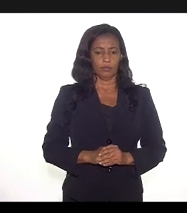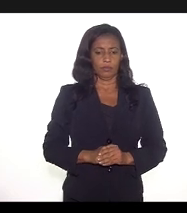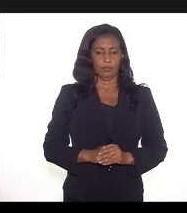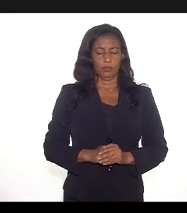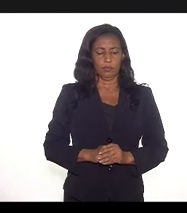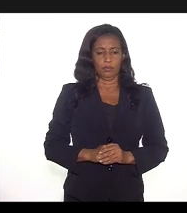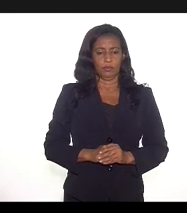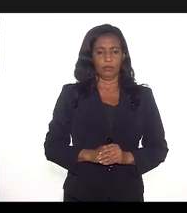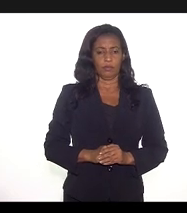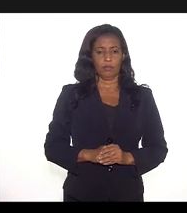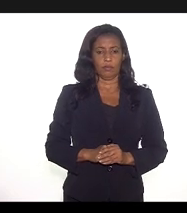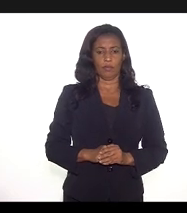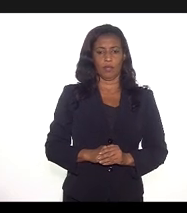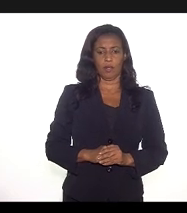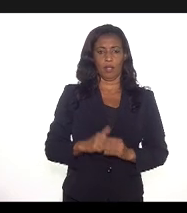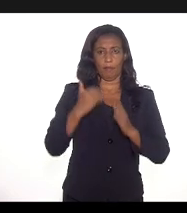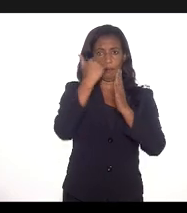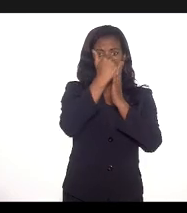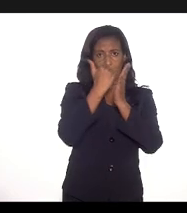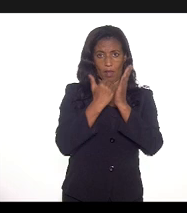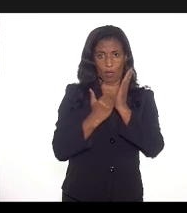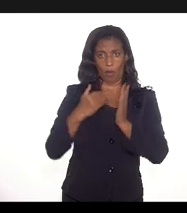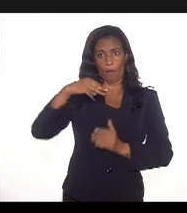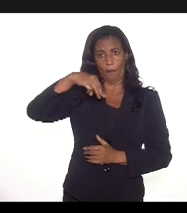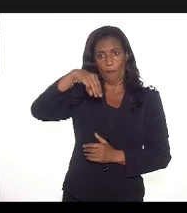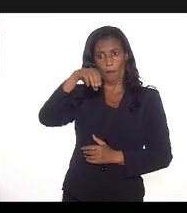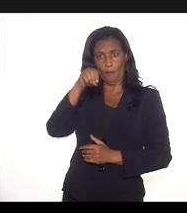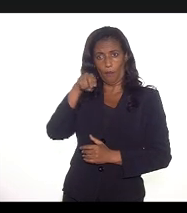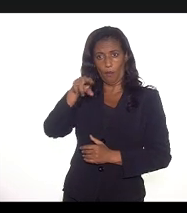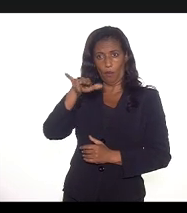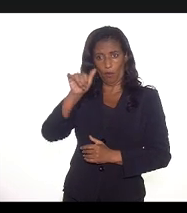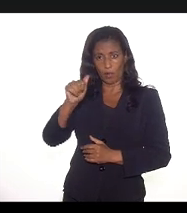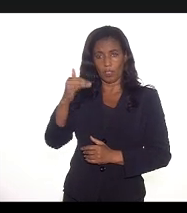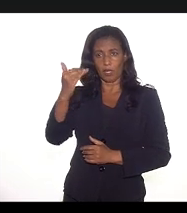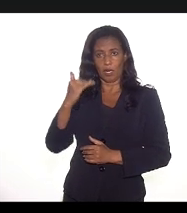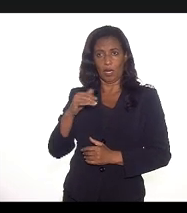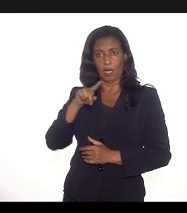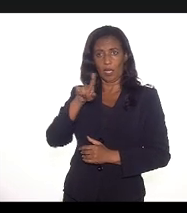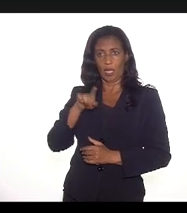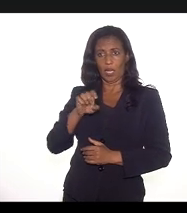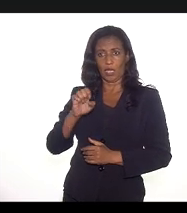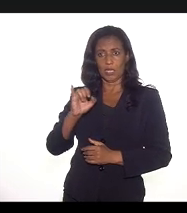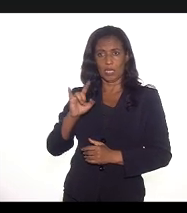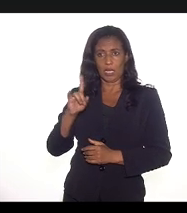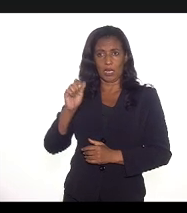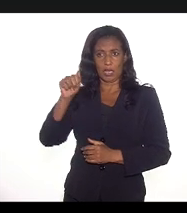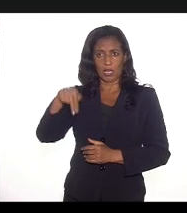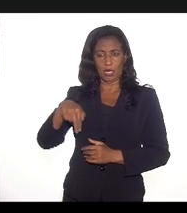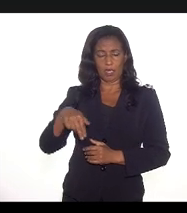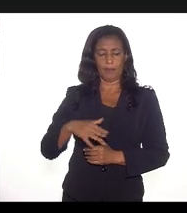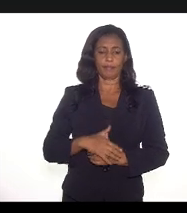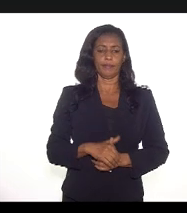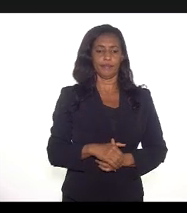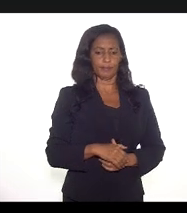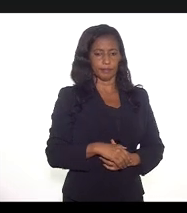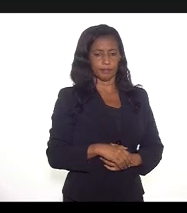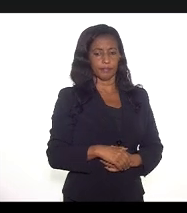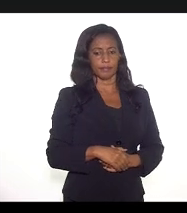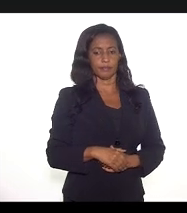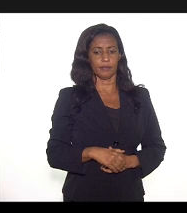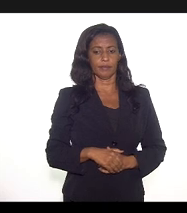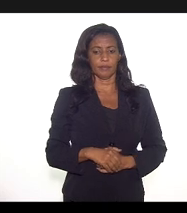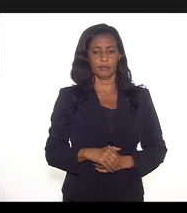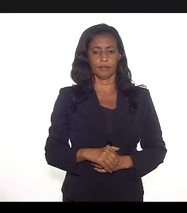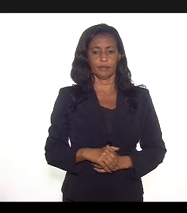ordem, presidente, também, Zeidan. Questão de ordem. Então, é Mônica e Zeidan pela ordem ao final das declarações. Okay. Então, estou com a palavra. Primeiro é o Quinoploc, segundo o Vandro